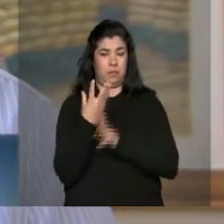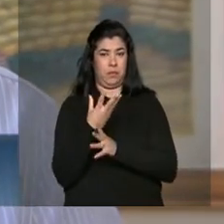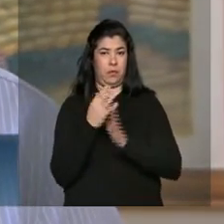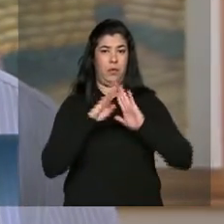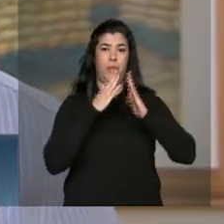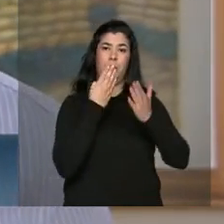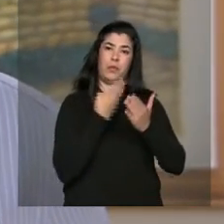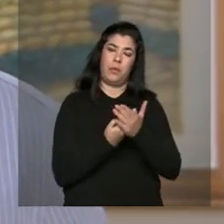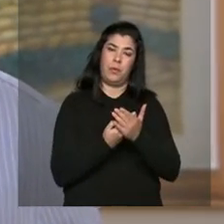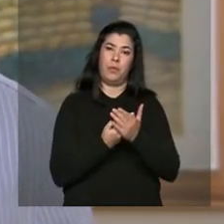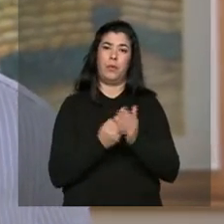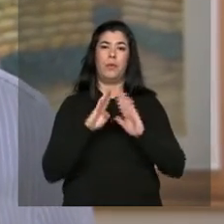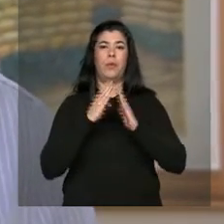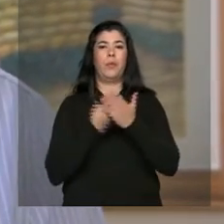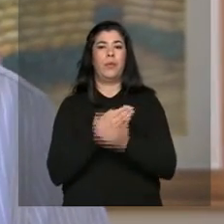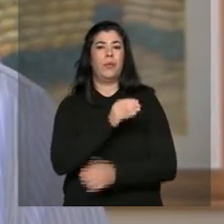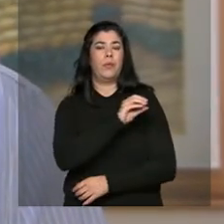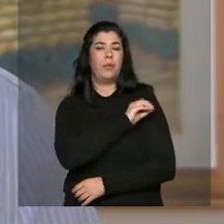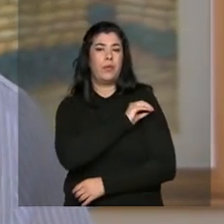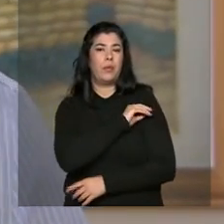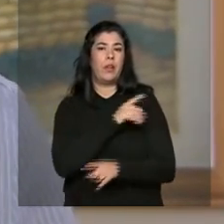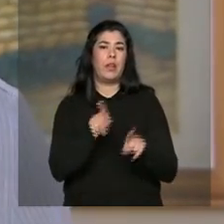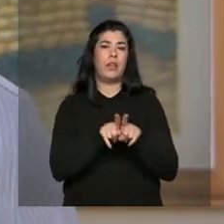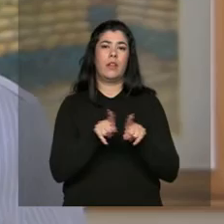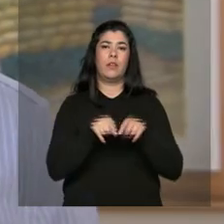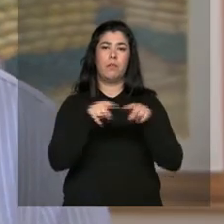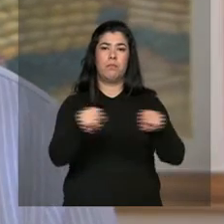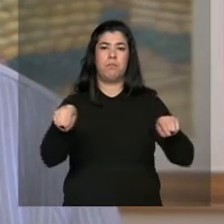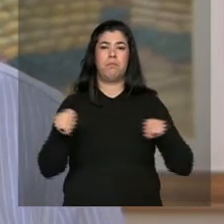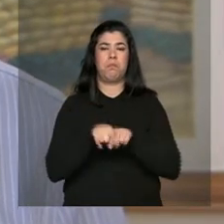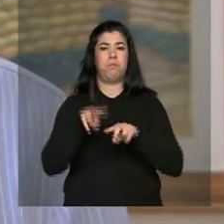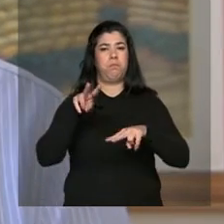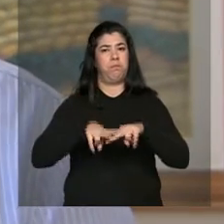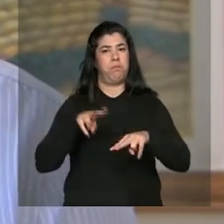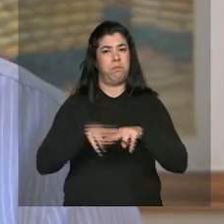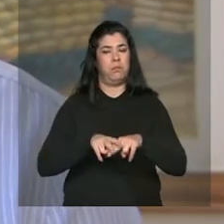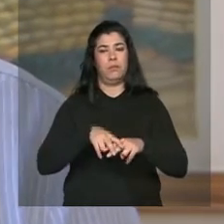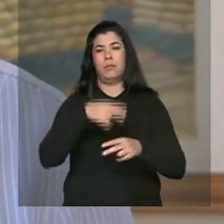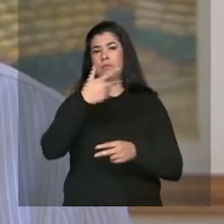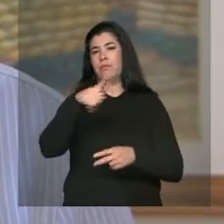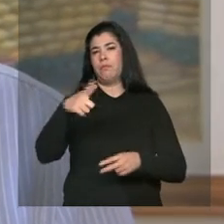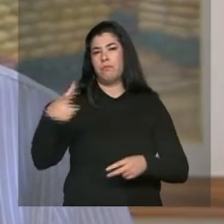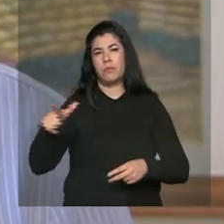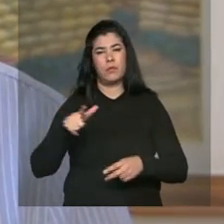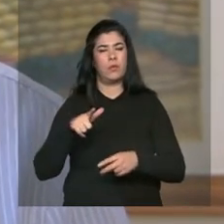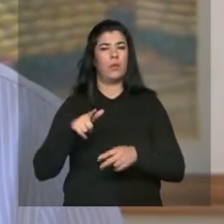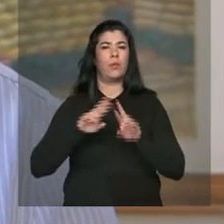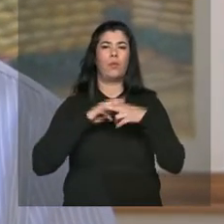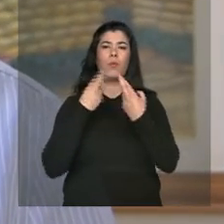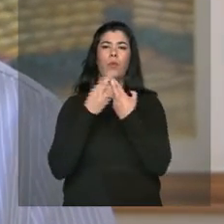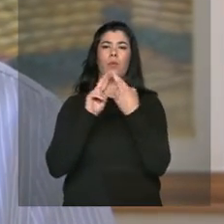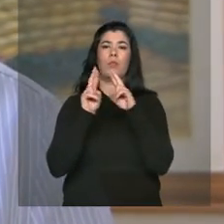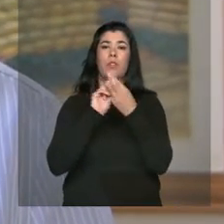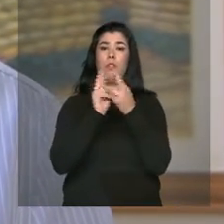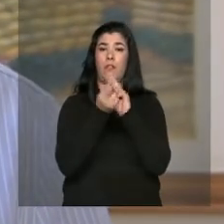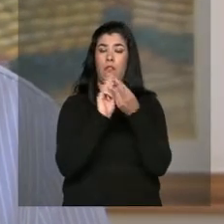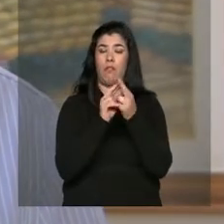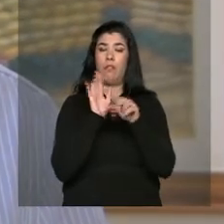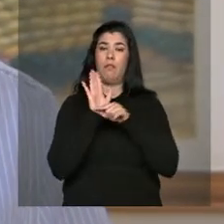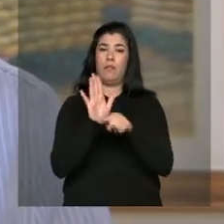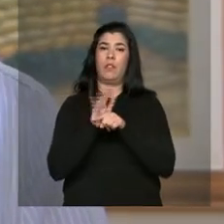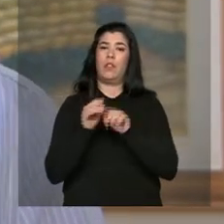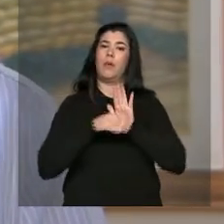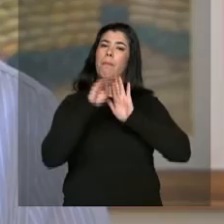escola, seja pela creche, seja pelo presídio ou qualquer outro órgão público ou da rede assistencial, que fez